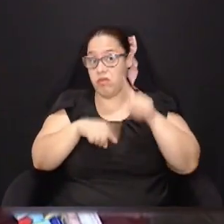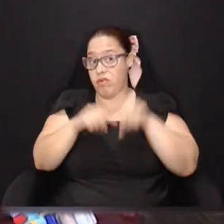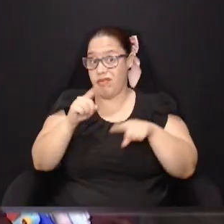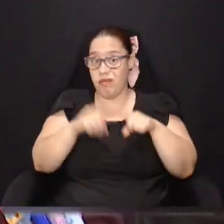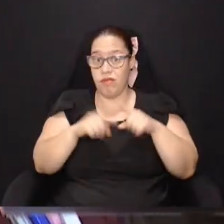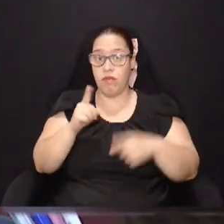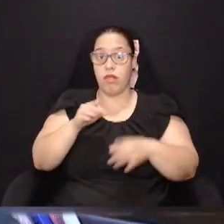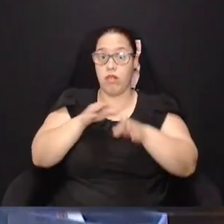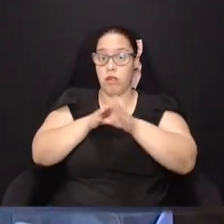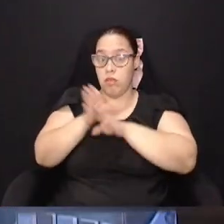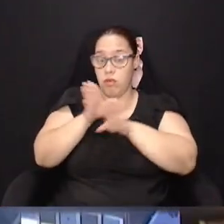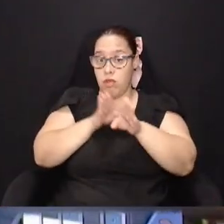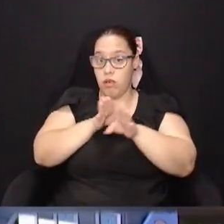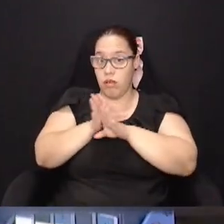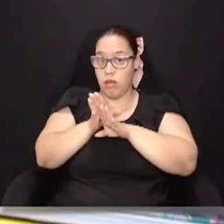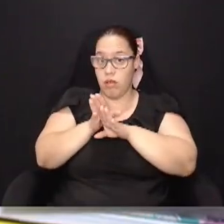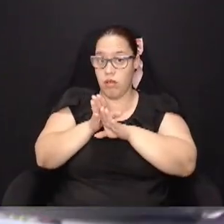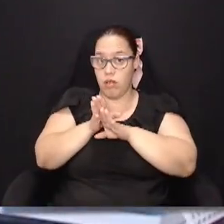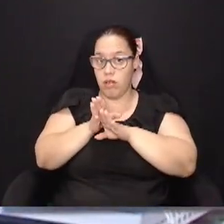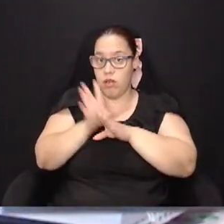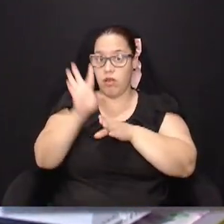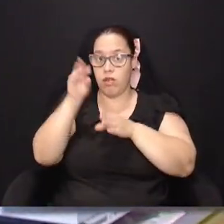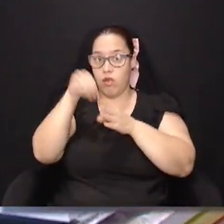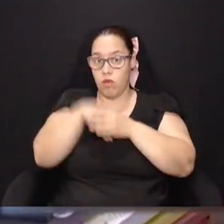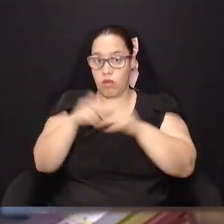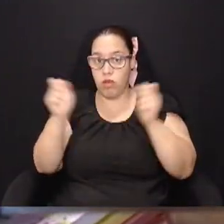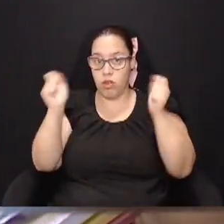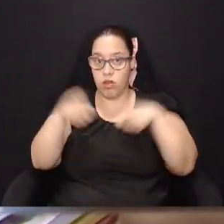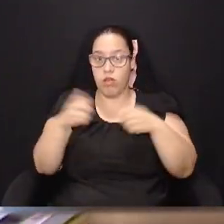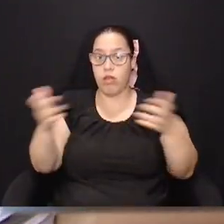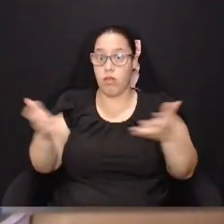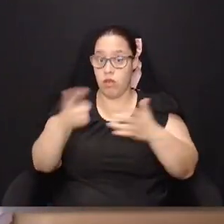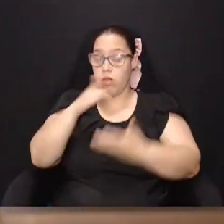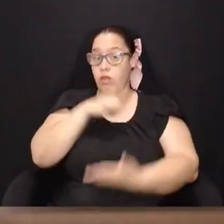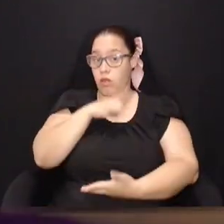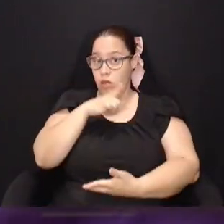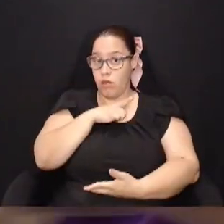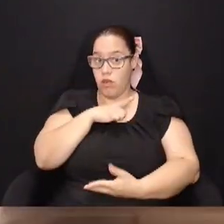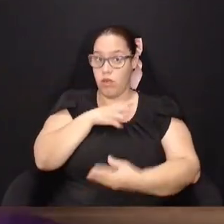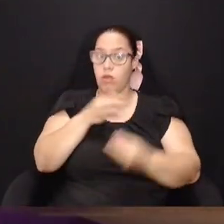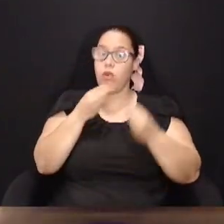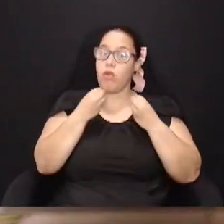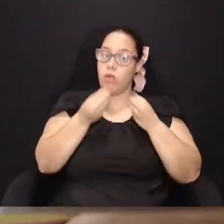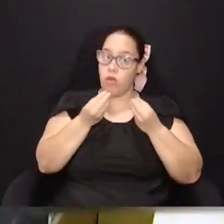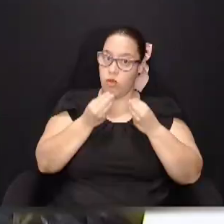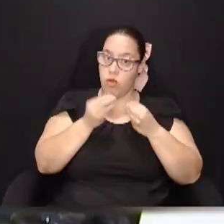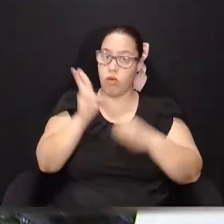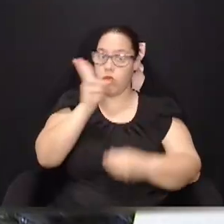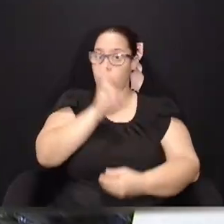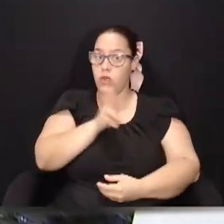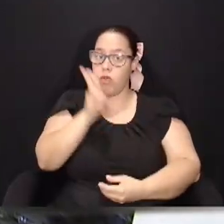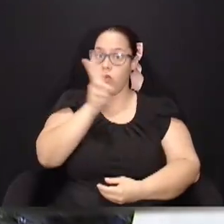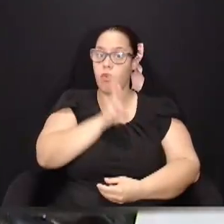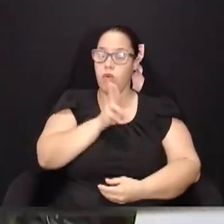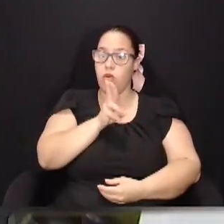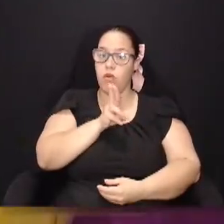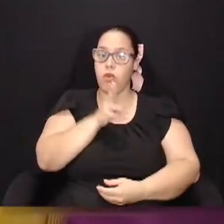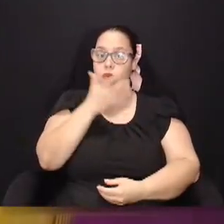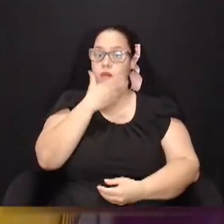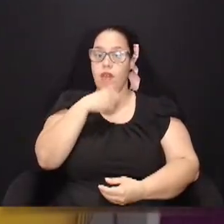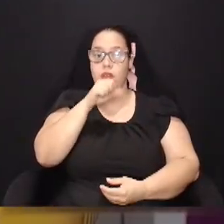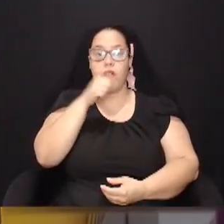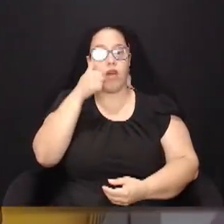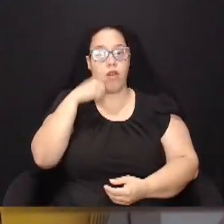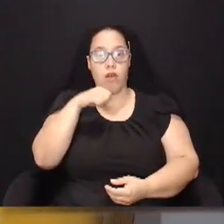é, dentro do possível, e se tiver, né, condições de uso, que o pai e a mãe mantenham